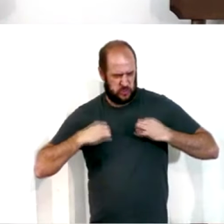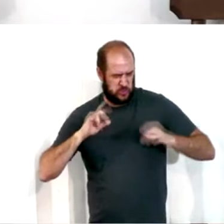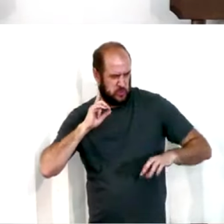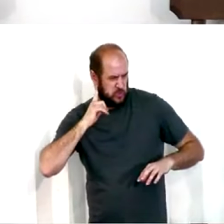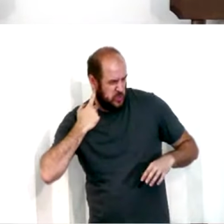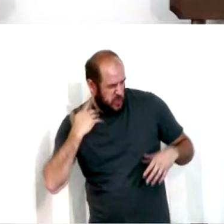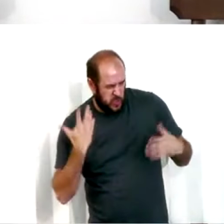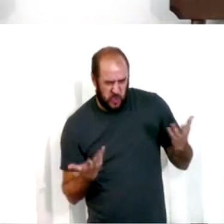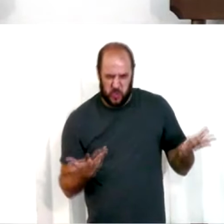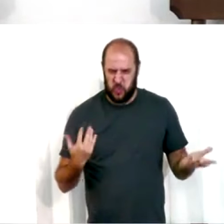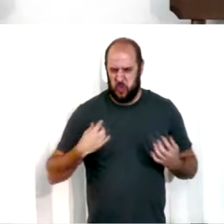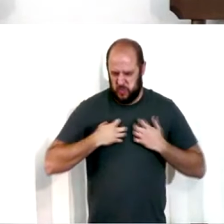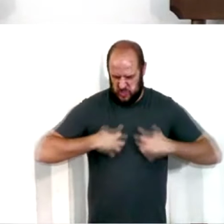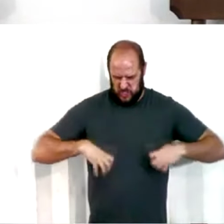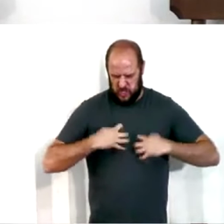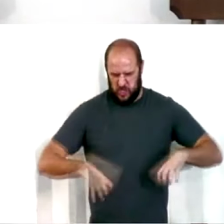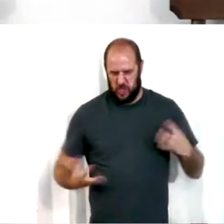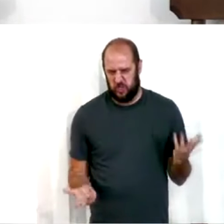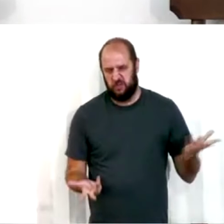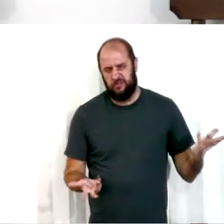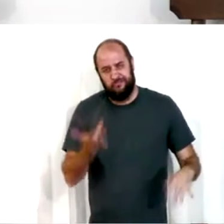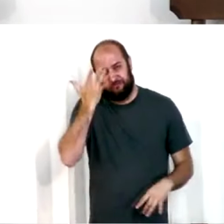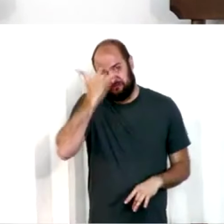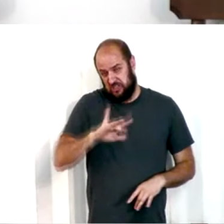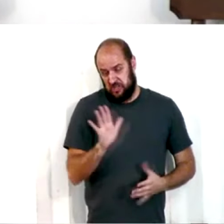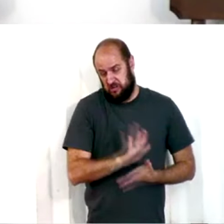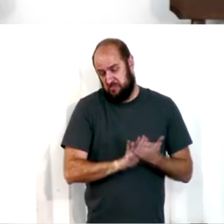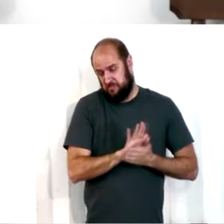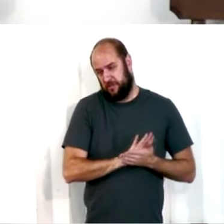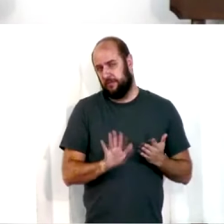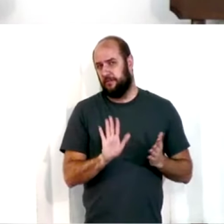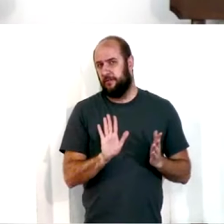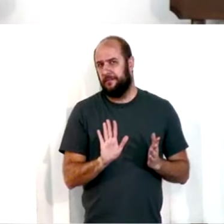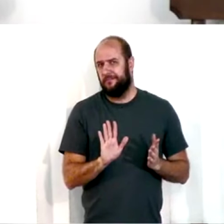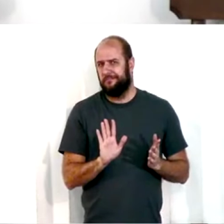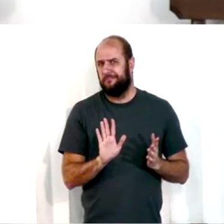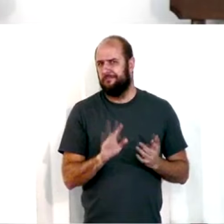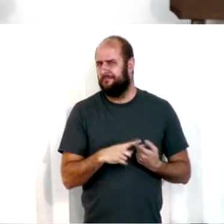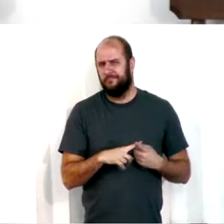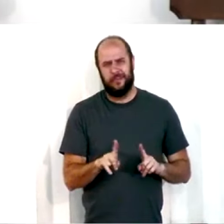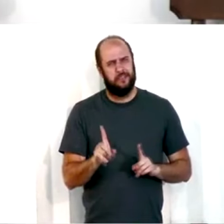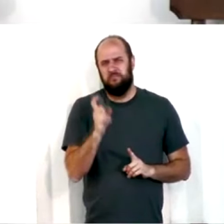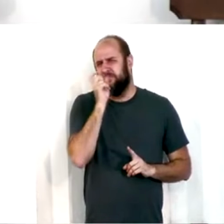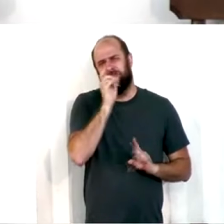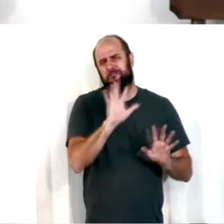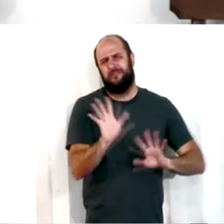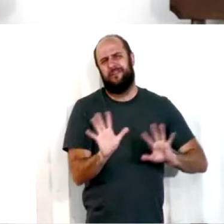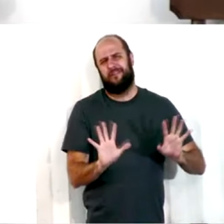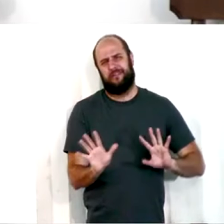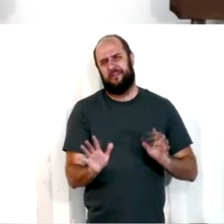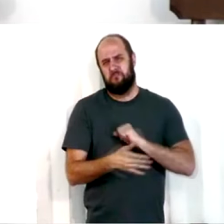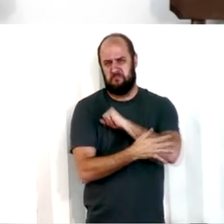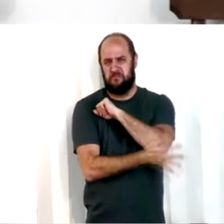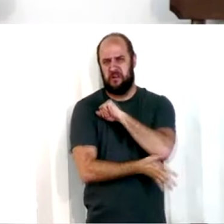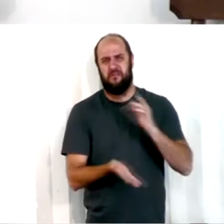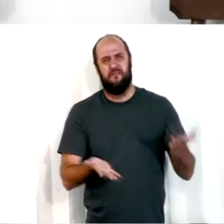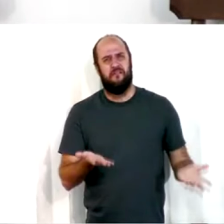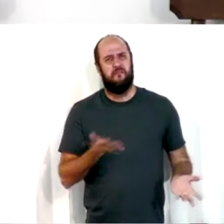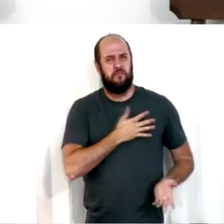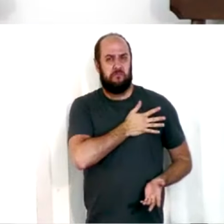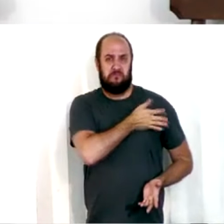rua, rasgado, não sabia muita coisa da vida. Mas isso é mentira, isso é um preconceito nosso, porque a gente